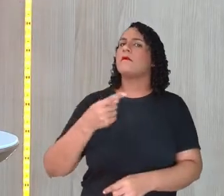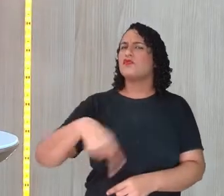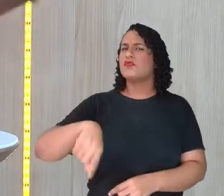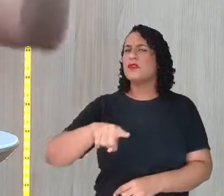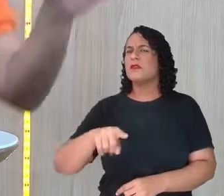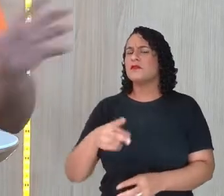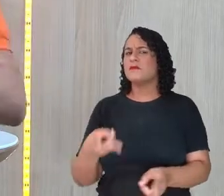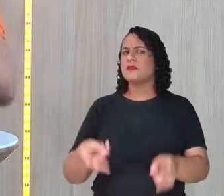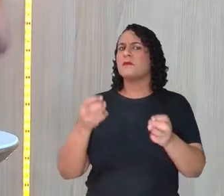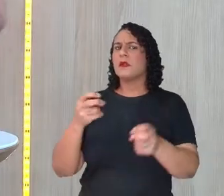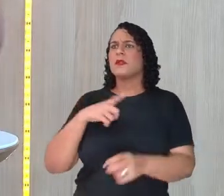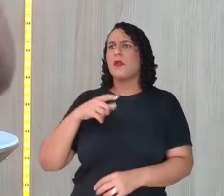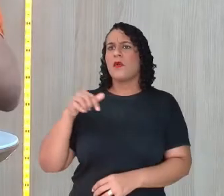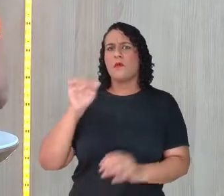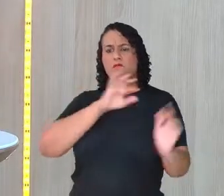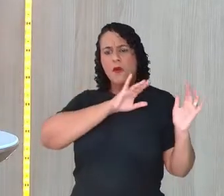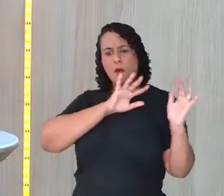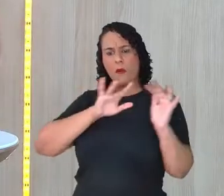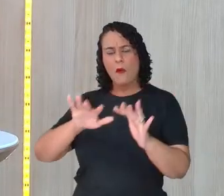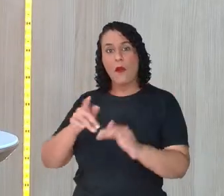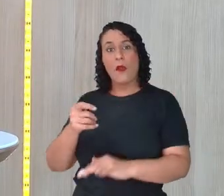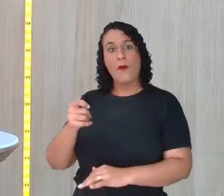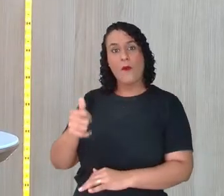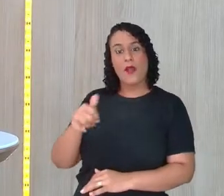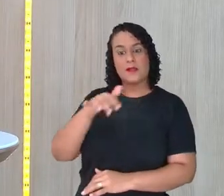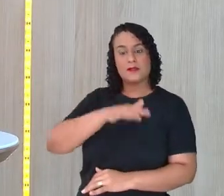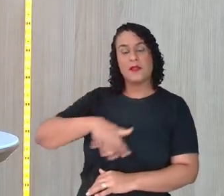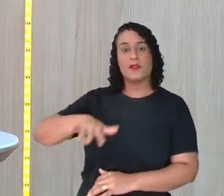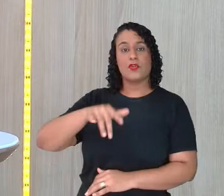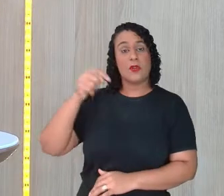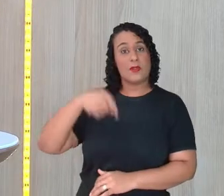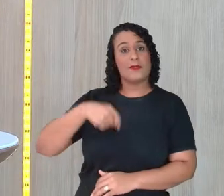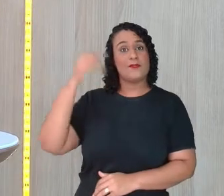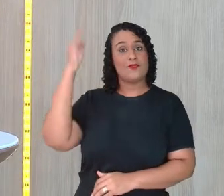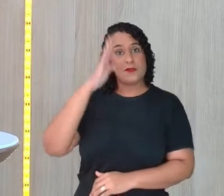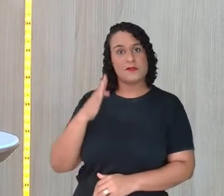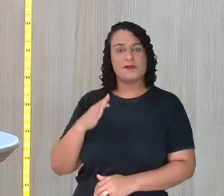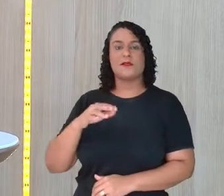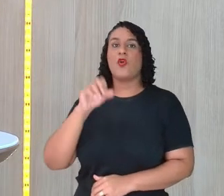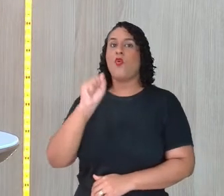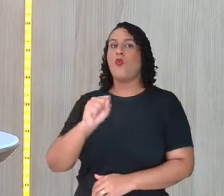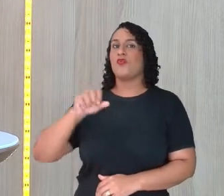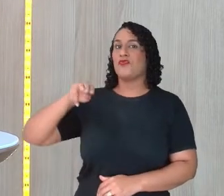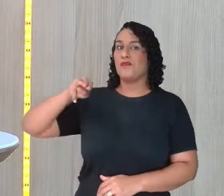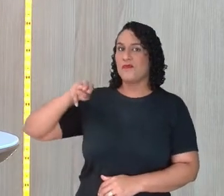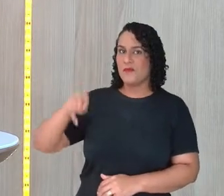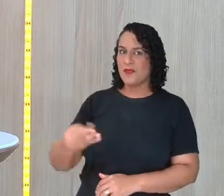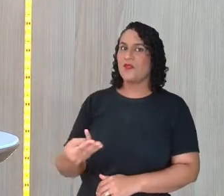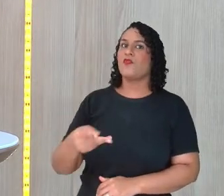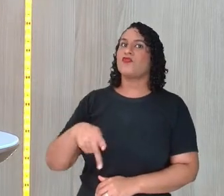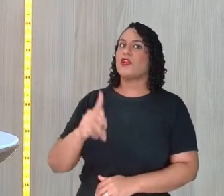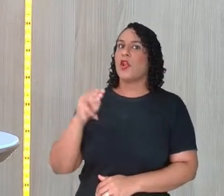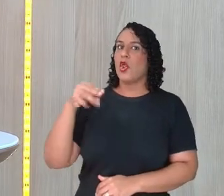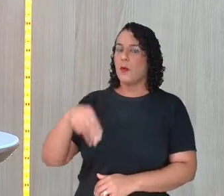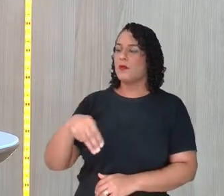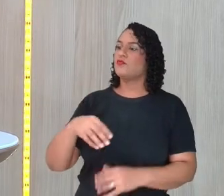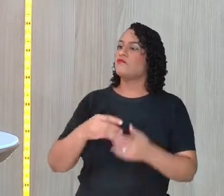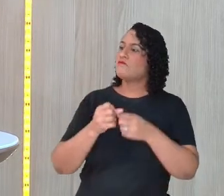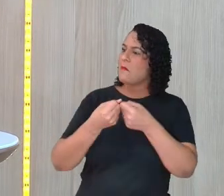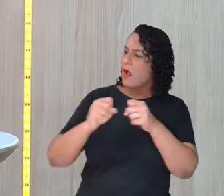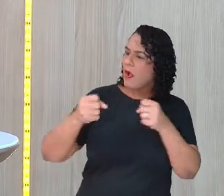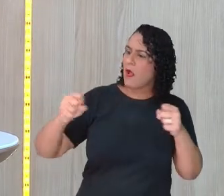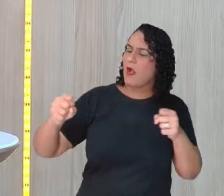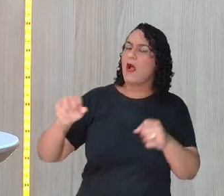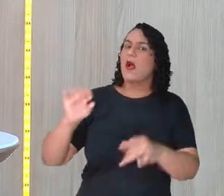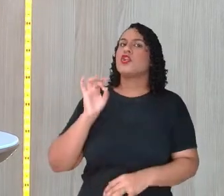ocupou um território que chegou a ser quase o território do Brasil atual, né, que é de 8 milhões de quilômetros quadrados. Então veja, só para